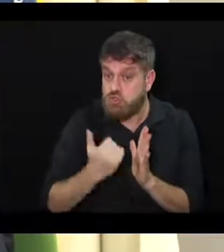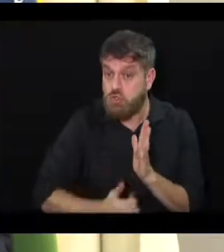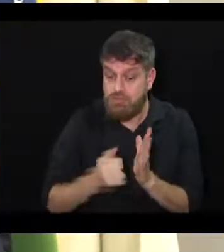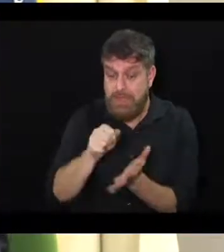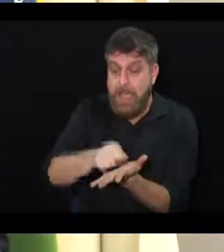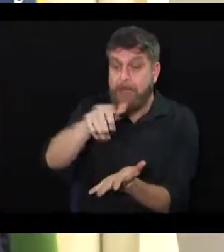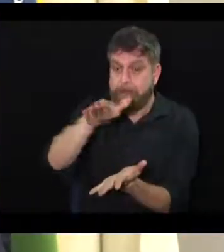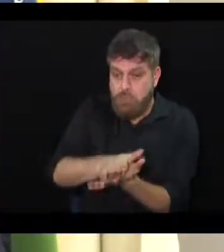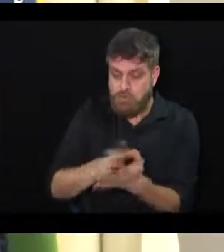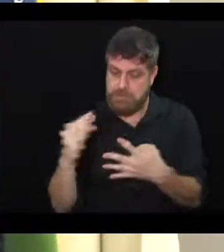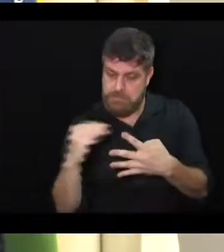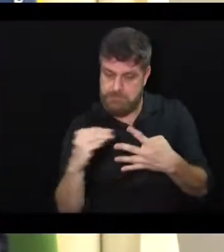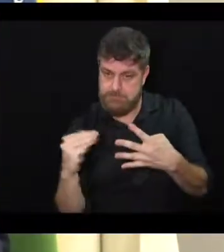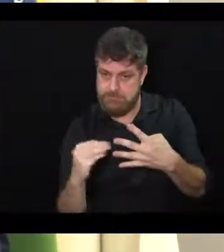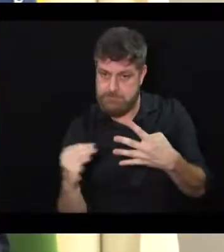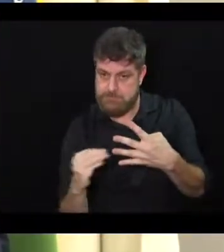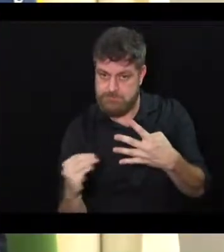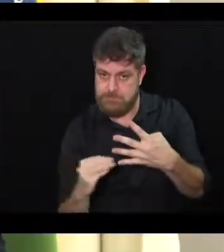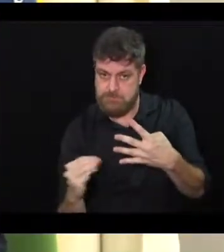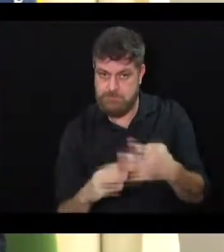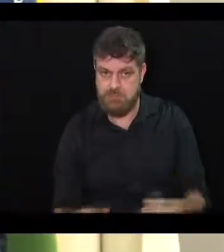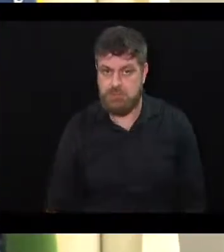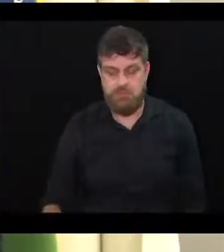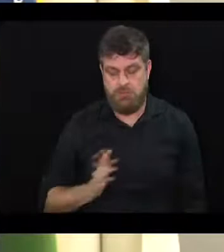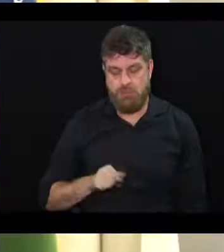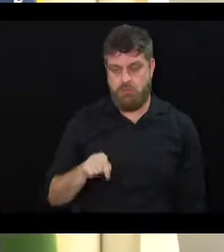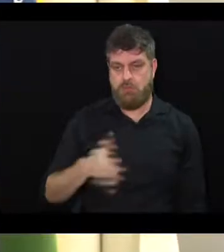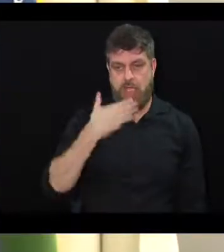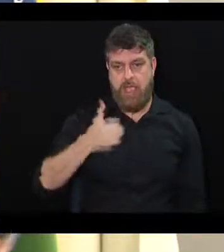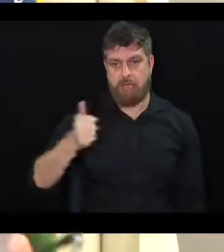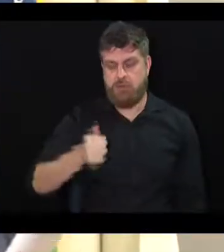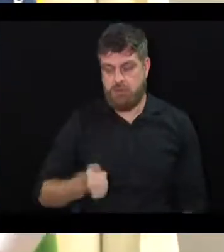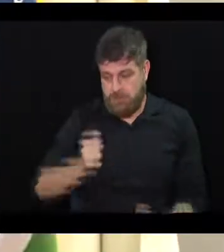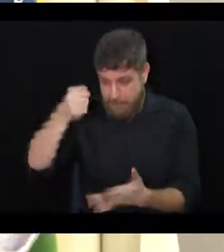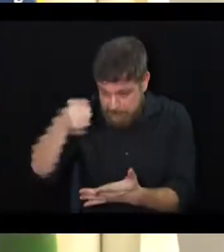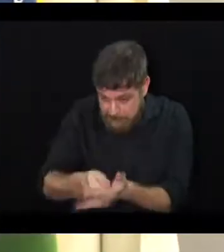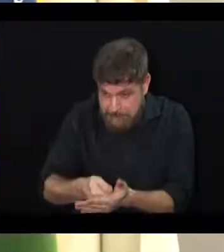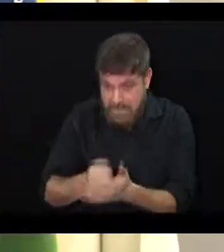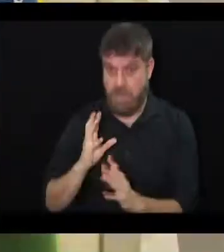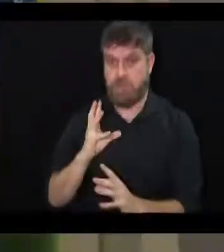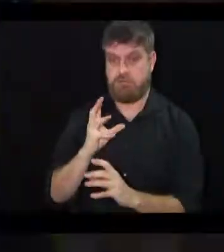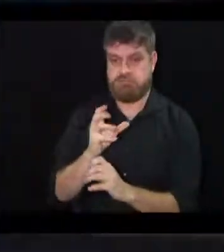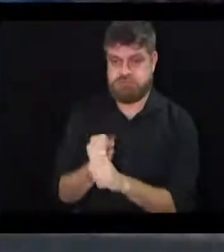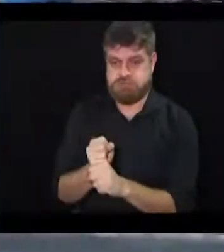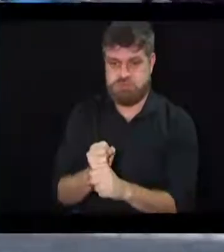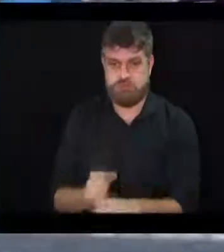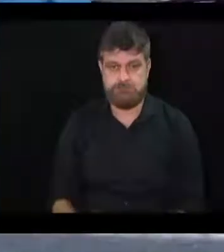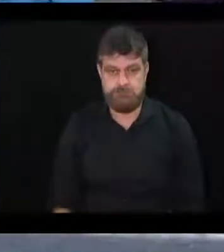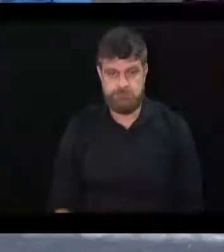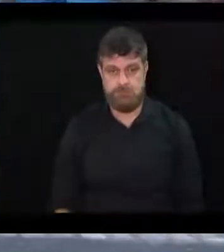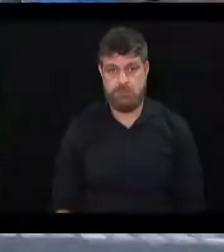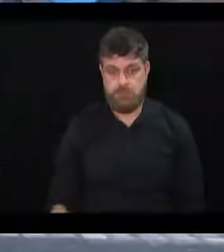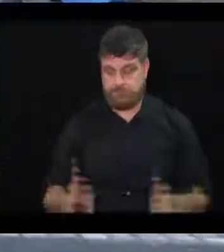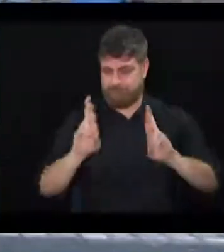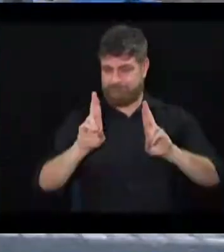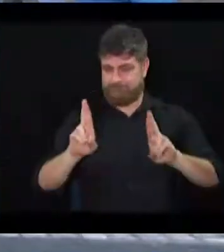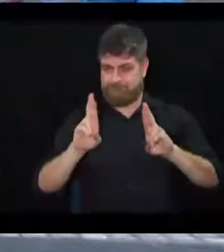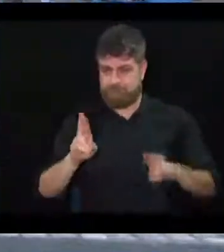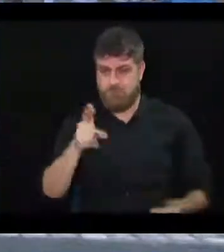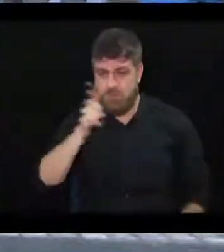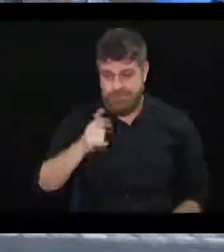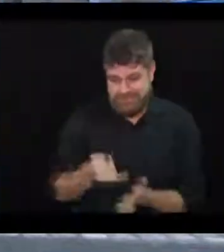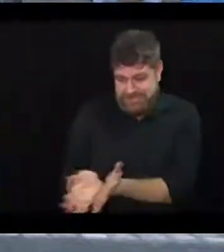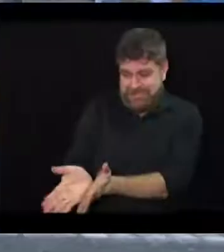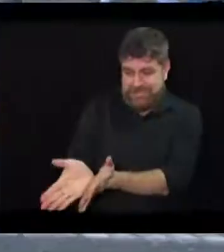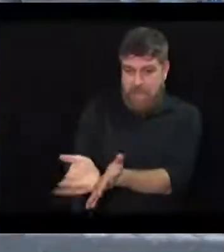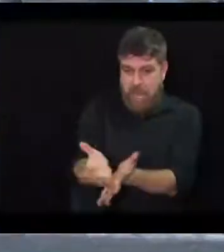multa e juros, não é mais vantajoso do que se ele tivesse pago em dia. A expectativa é de arrecadar